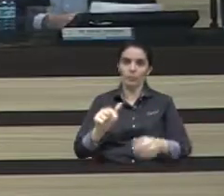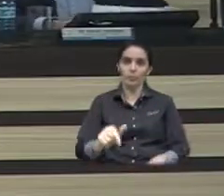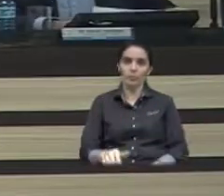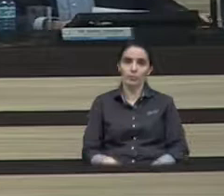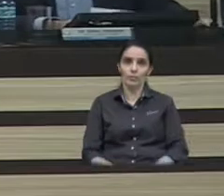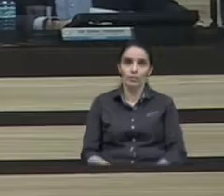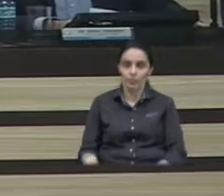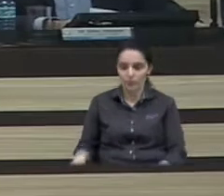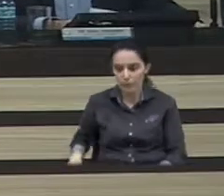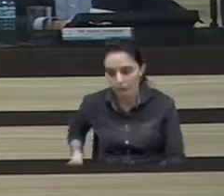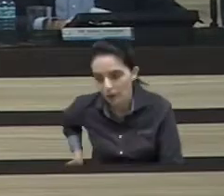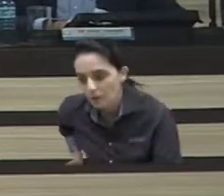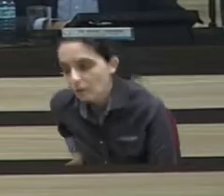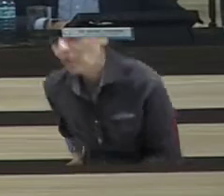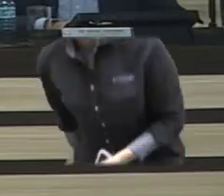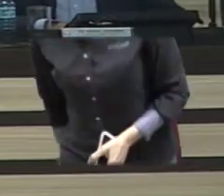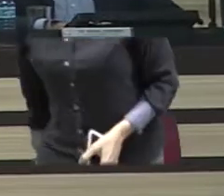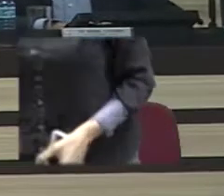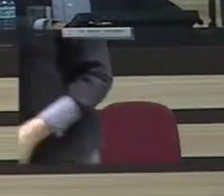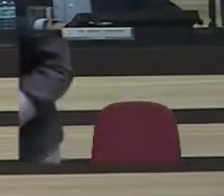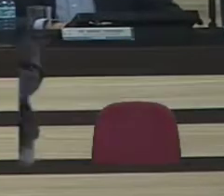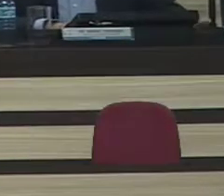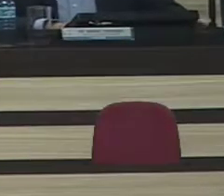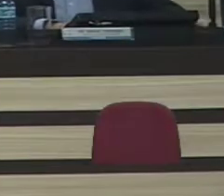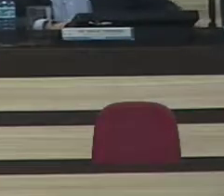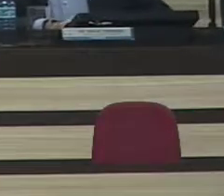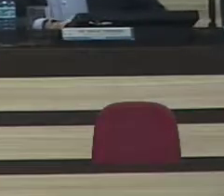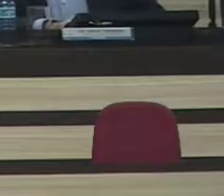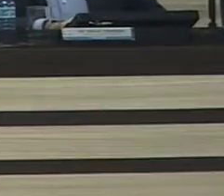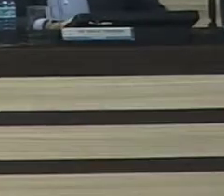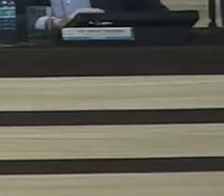discutir? Eu desejo.